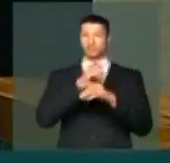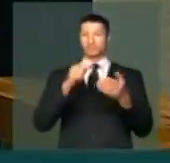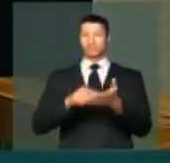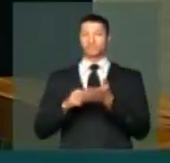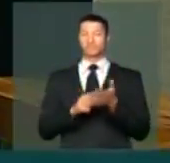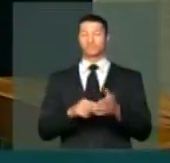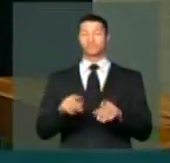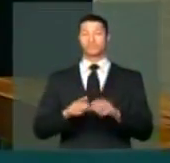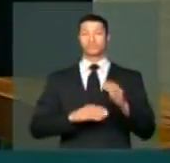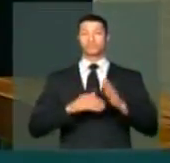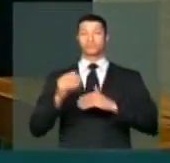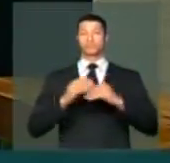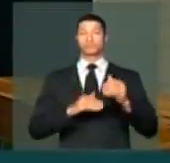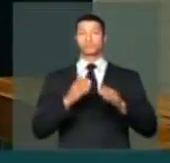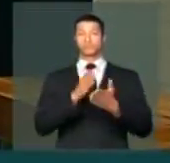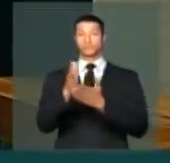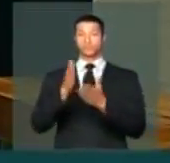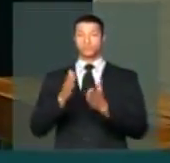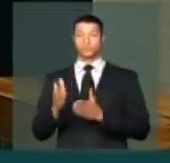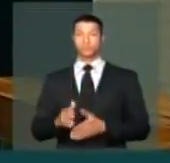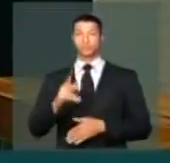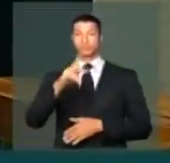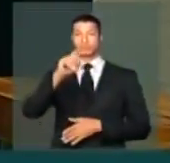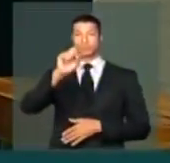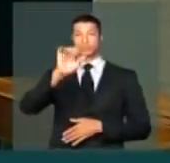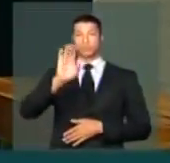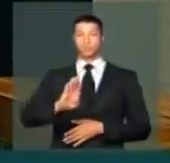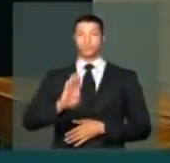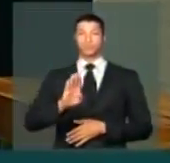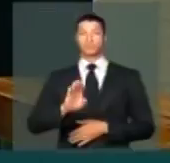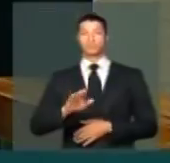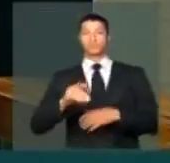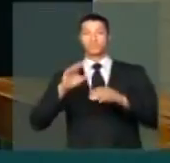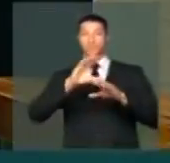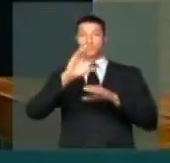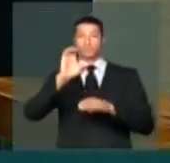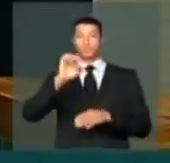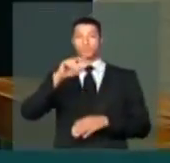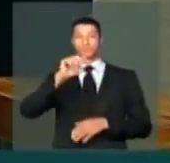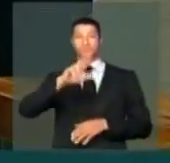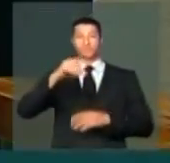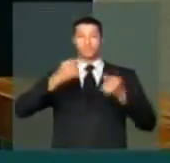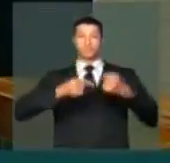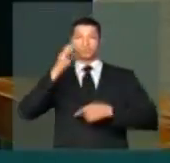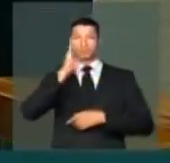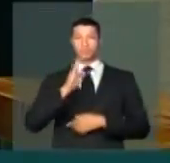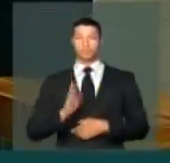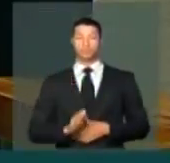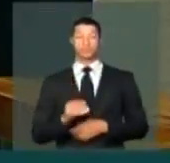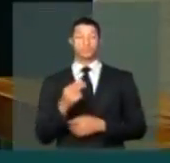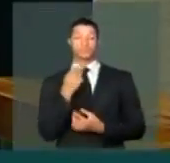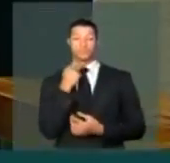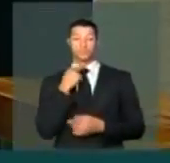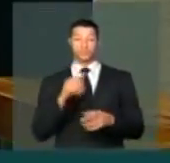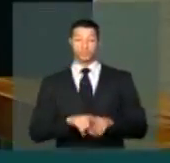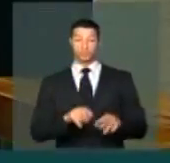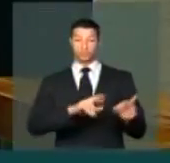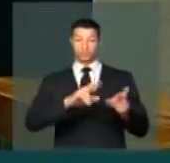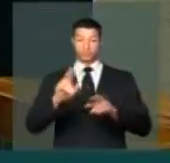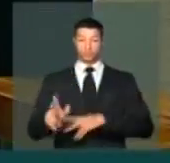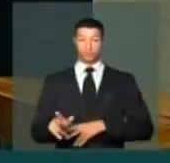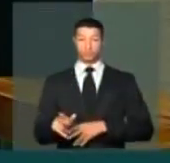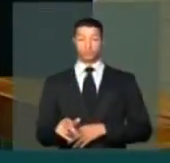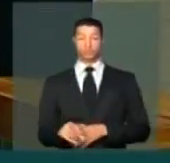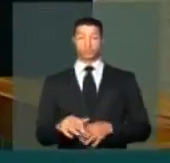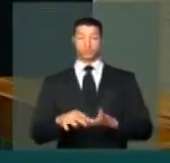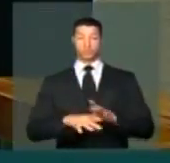ponderação sobre os rumos do PSB no cenário político brasileiro e não poderia ser diferente